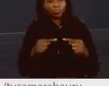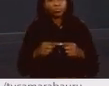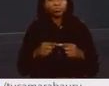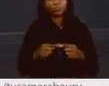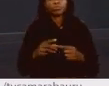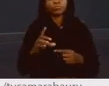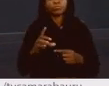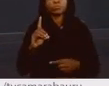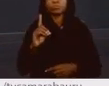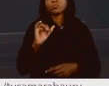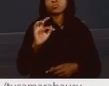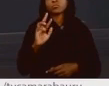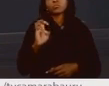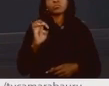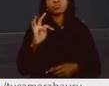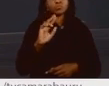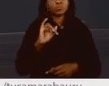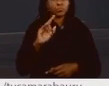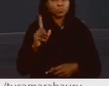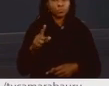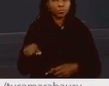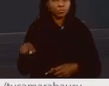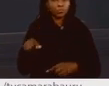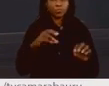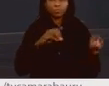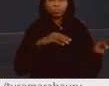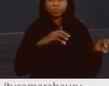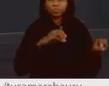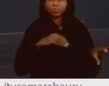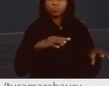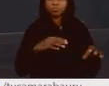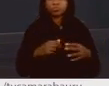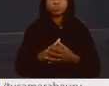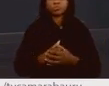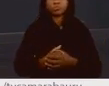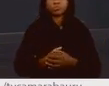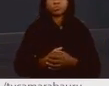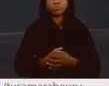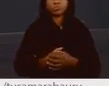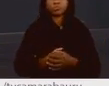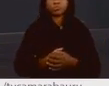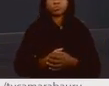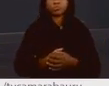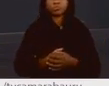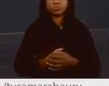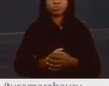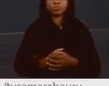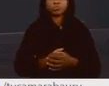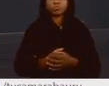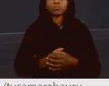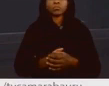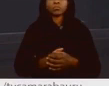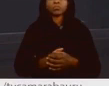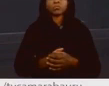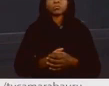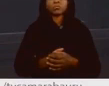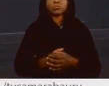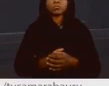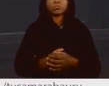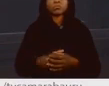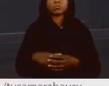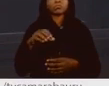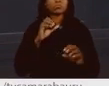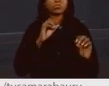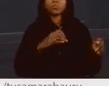para a educação, de um modo geral. E para a educação superior, algo assim,